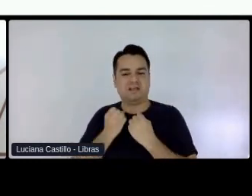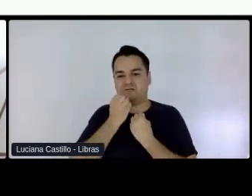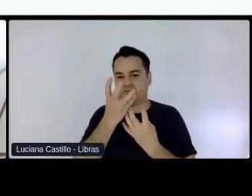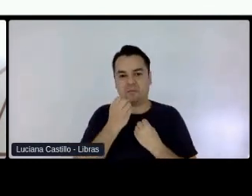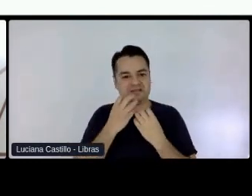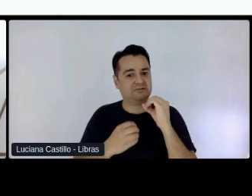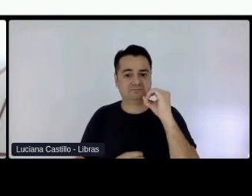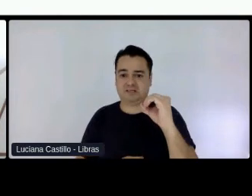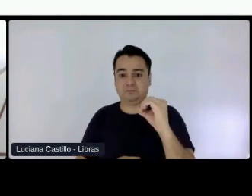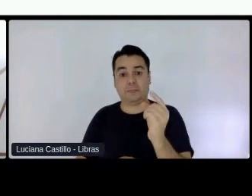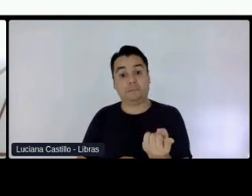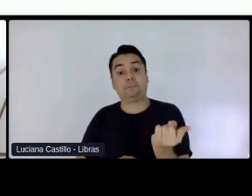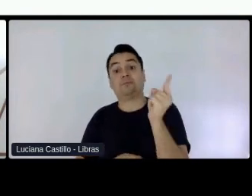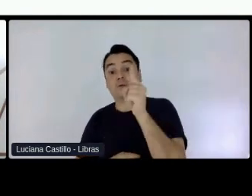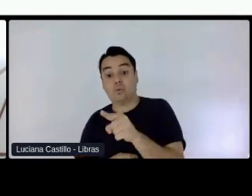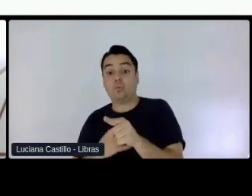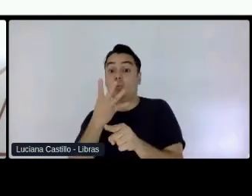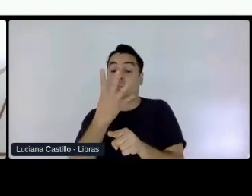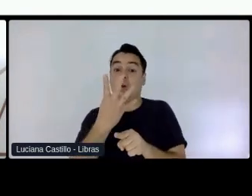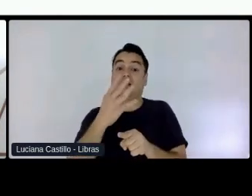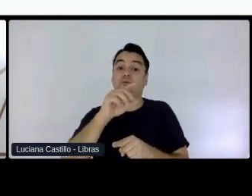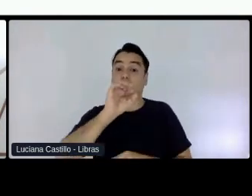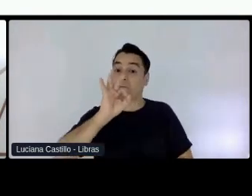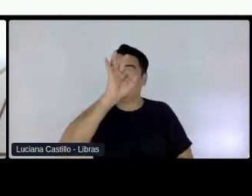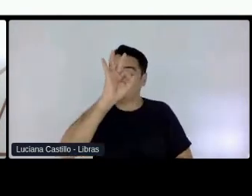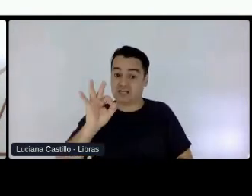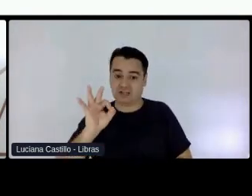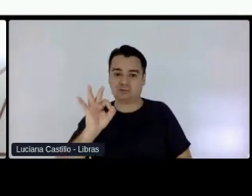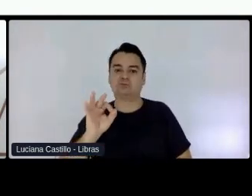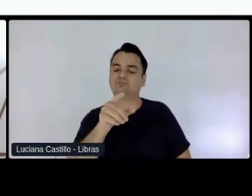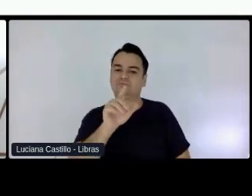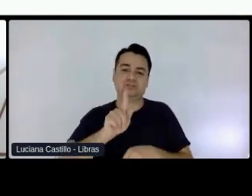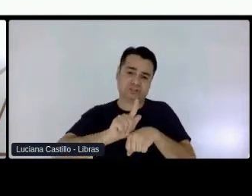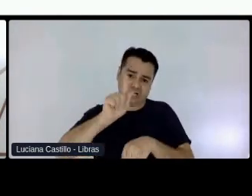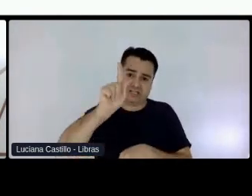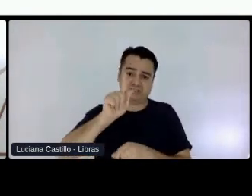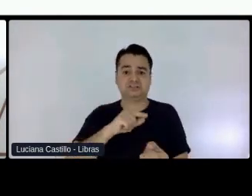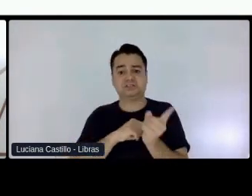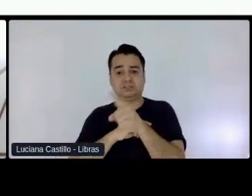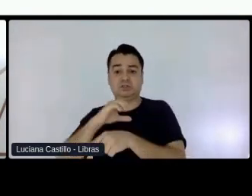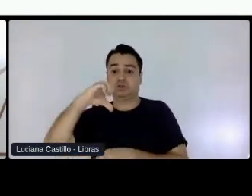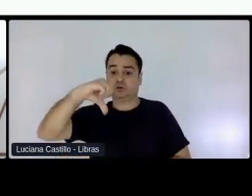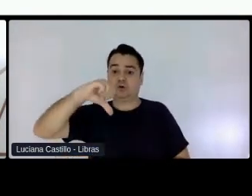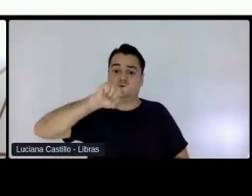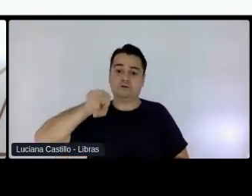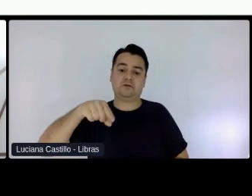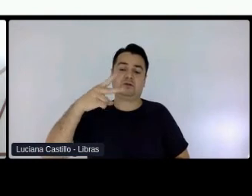informação, 4% estão na gerência e 9,2% no executivo.